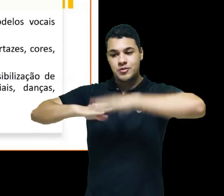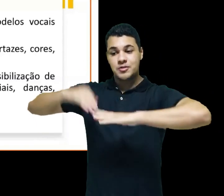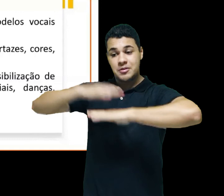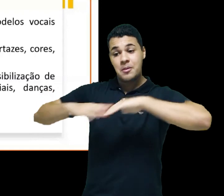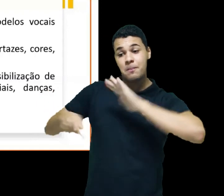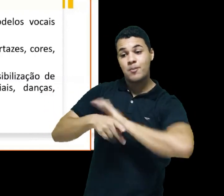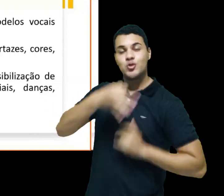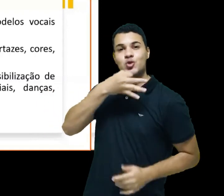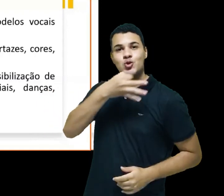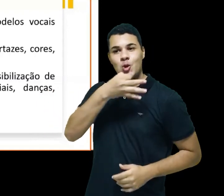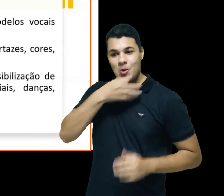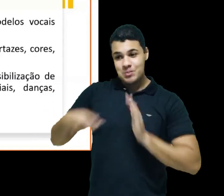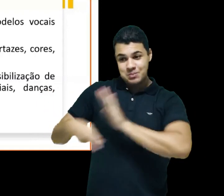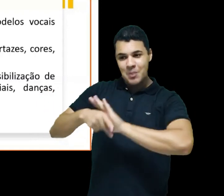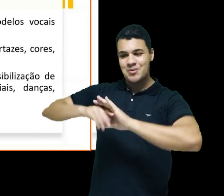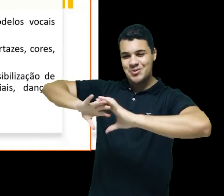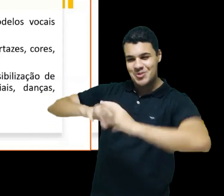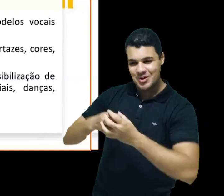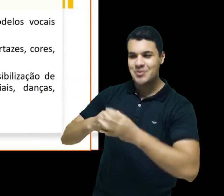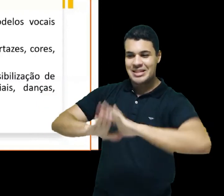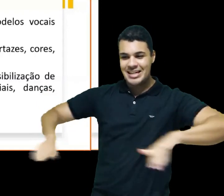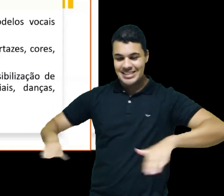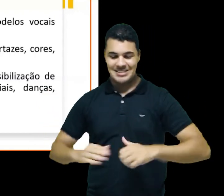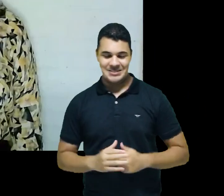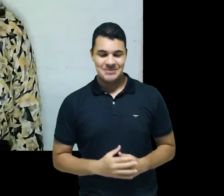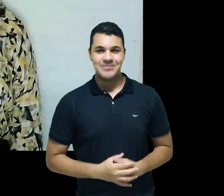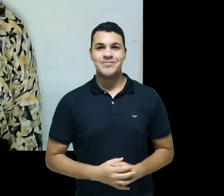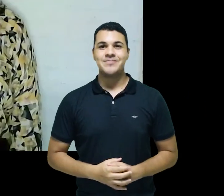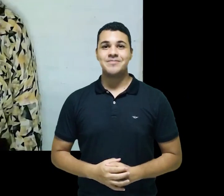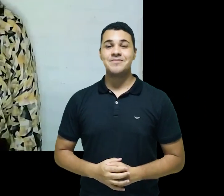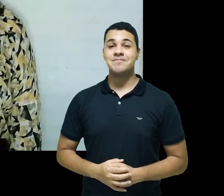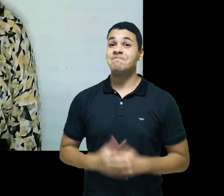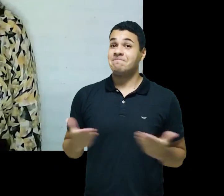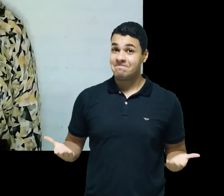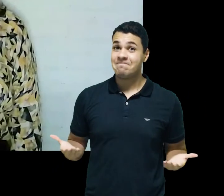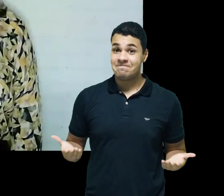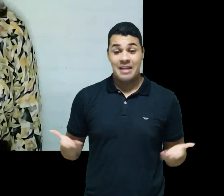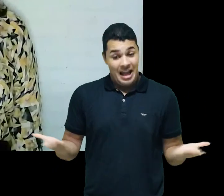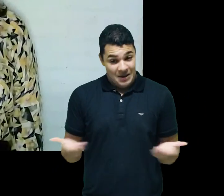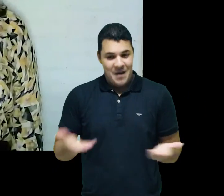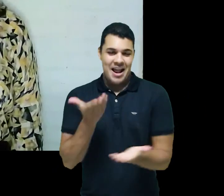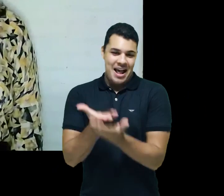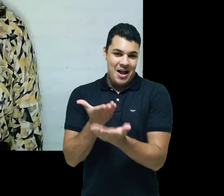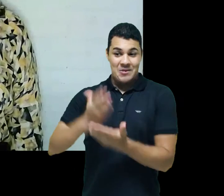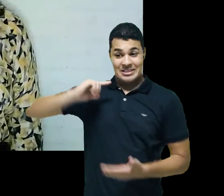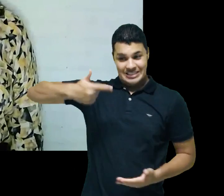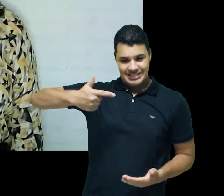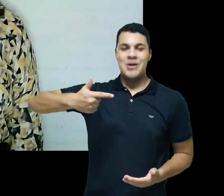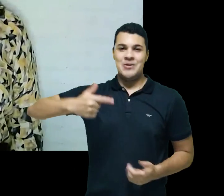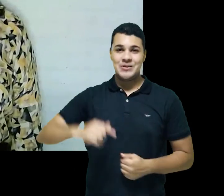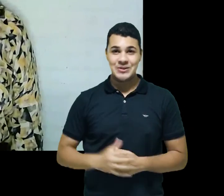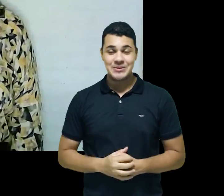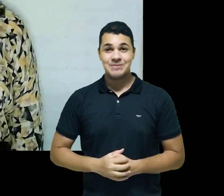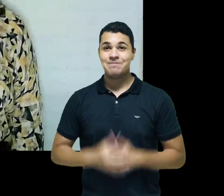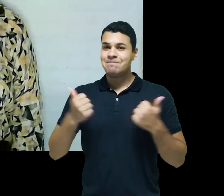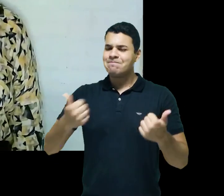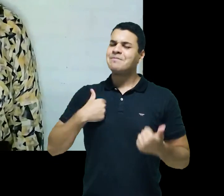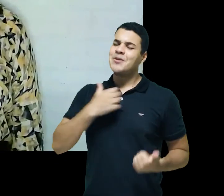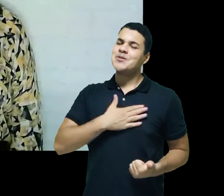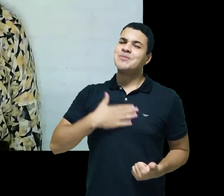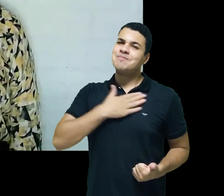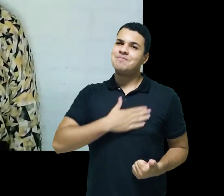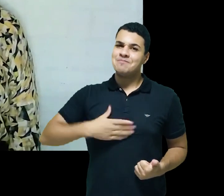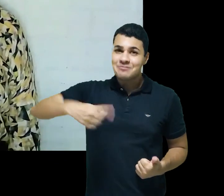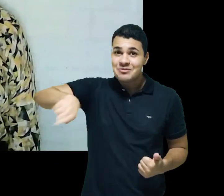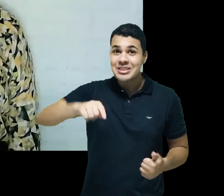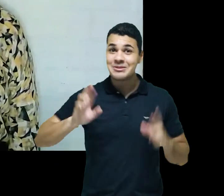de sonoridade coral com crianças. Bem, esta foi nossa segunda aula. Espero que